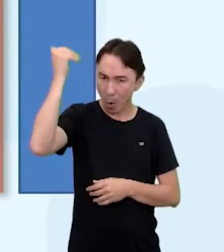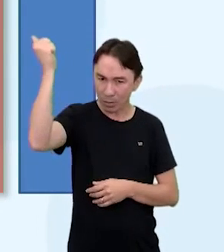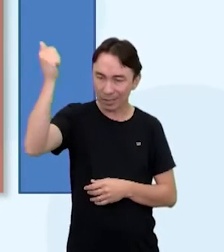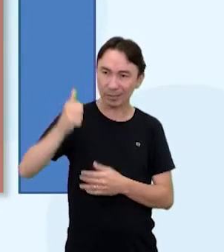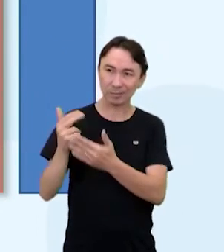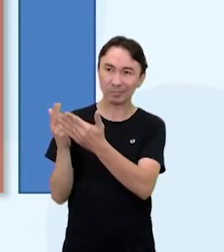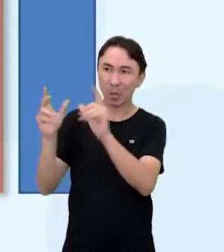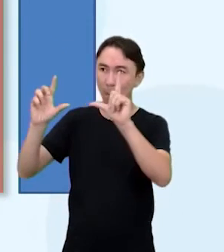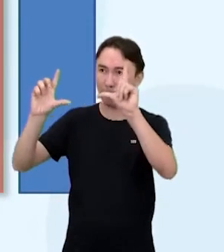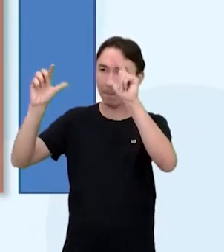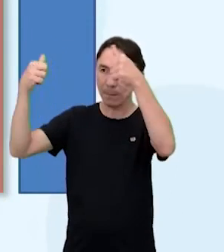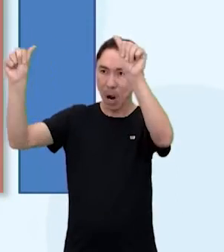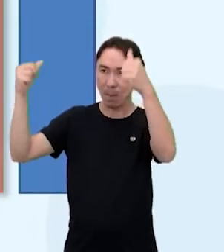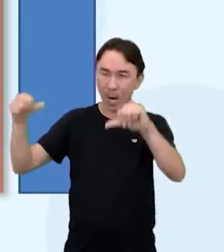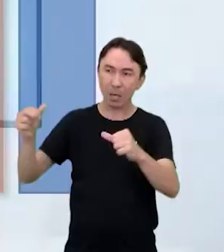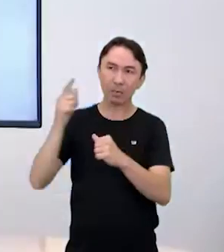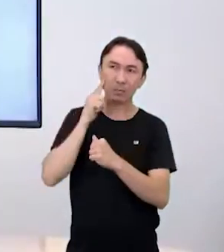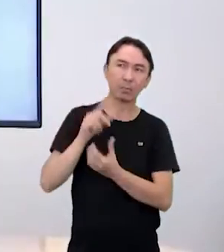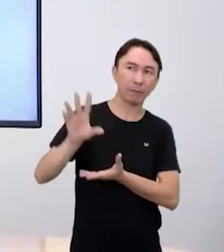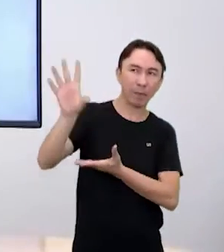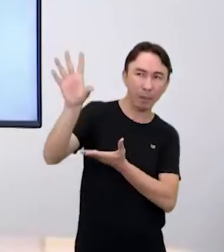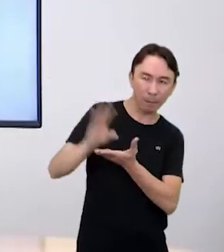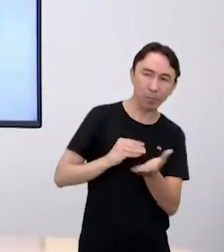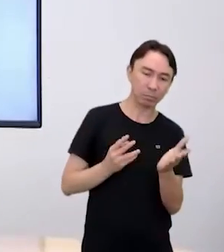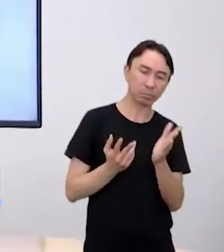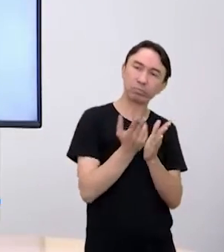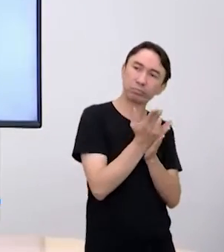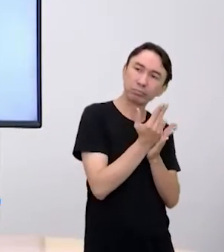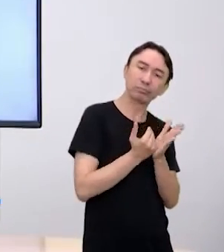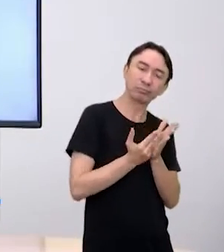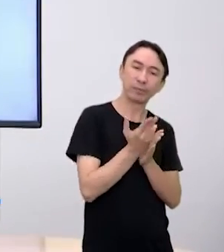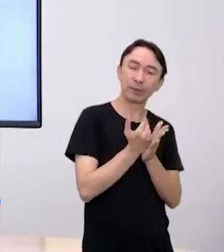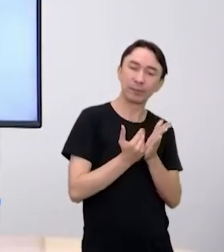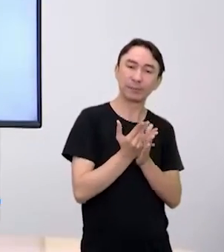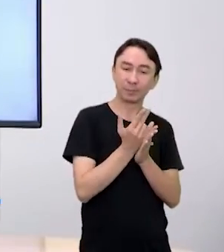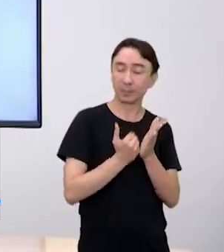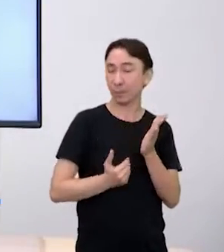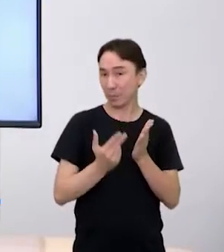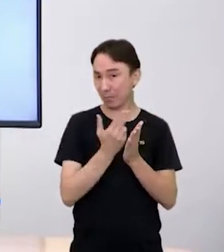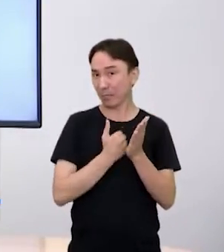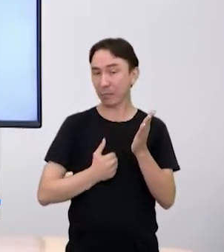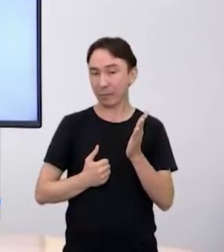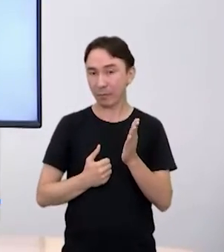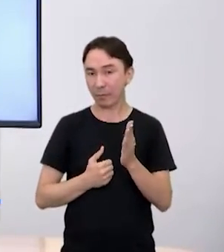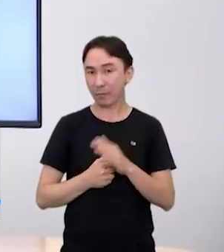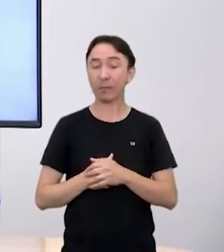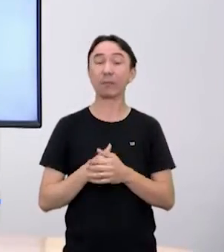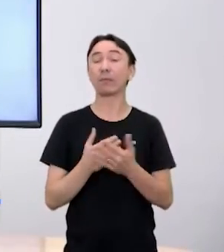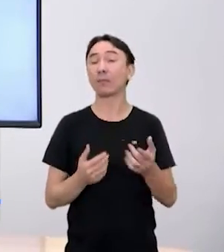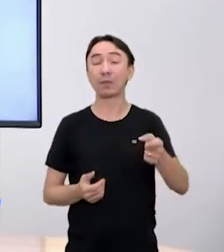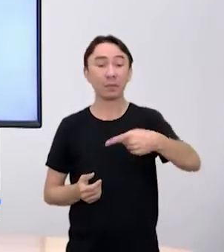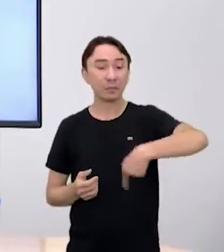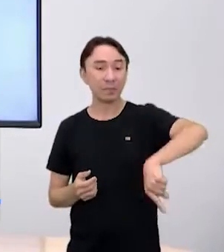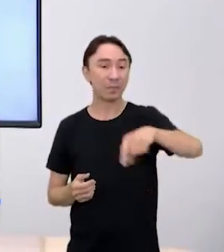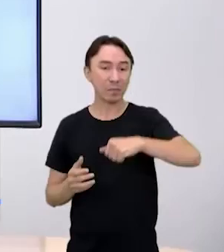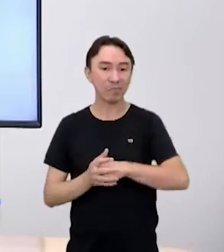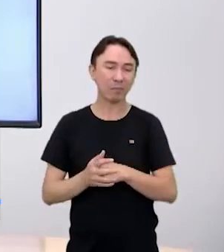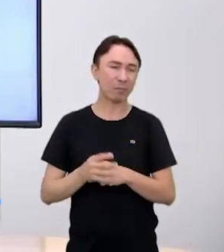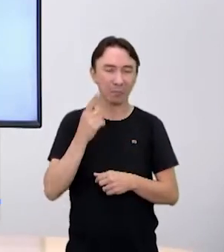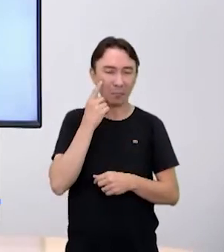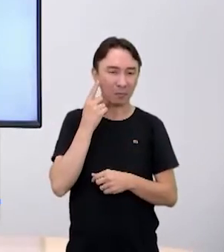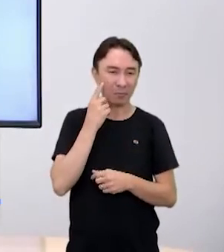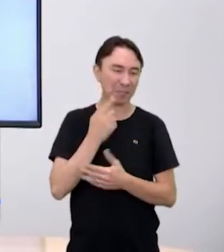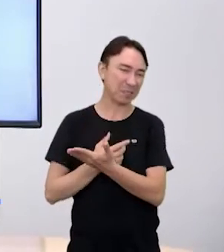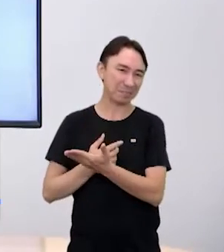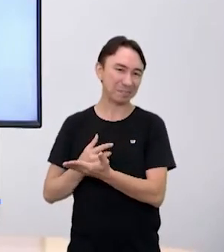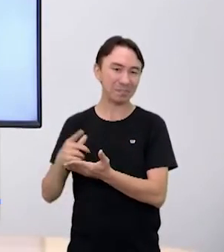gente observar, eu comentei na aula anterior, né? A gente não vai observar a obra do Henri Matisse por causa dos direitos